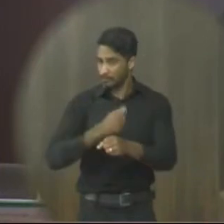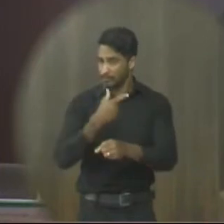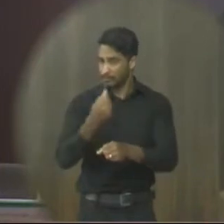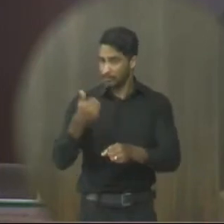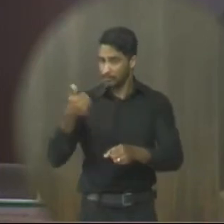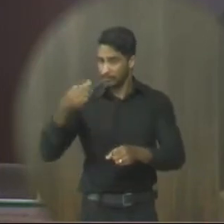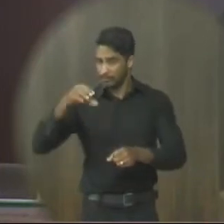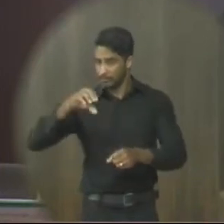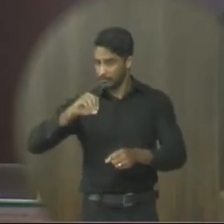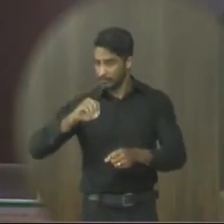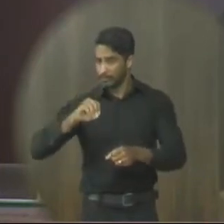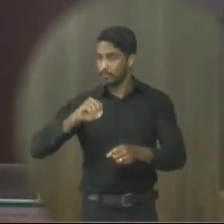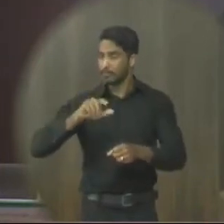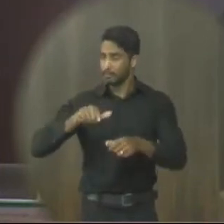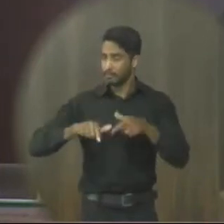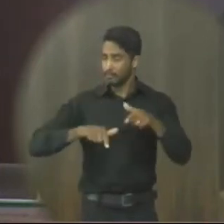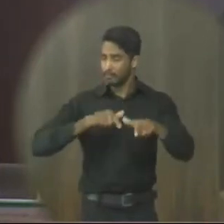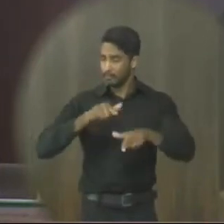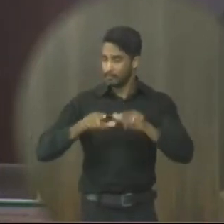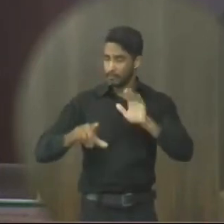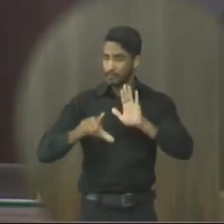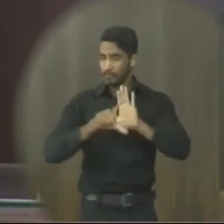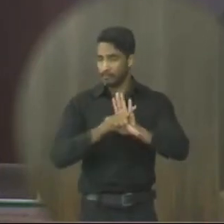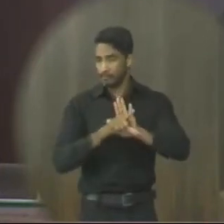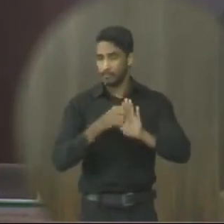19 de janeiro de 2010, foi institucionada a Lei Federal